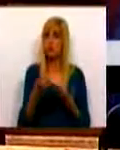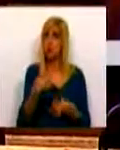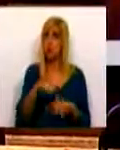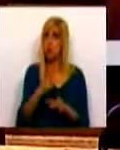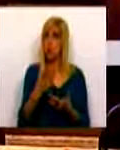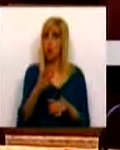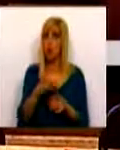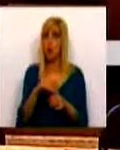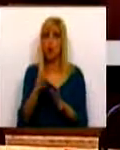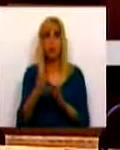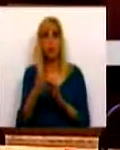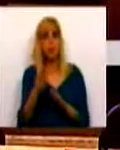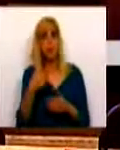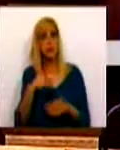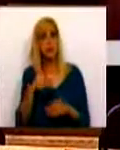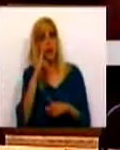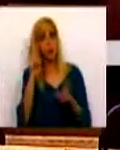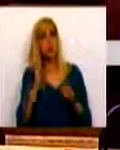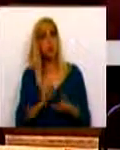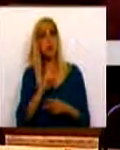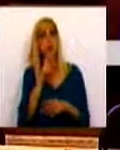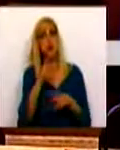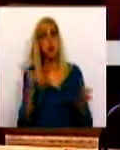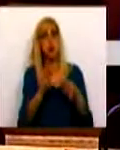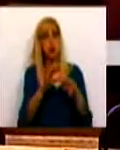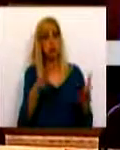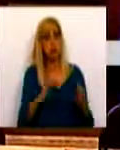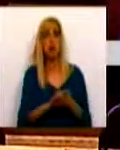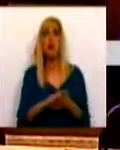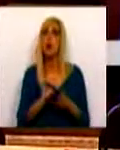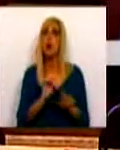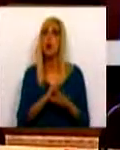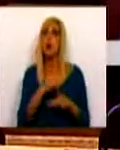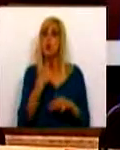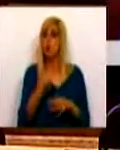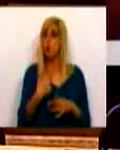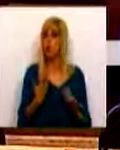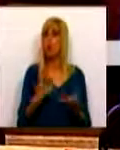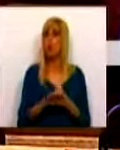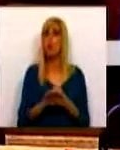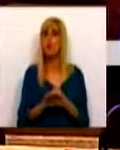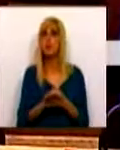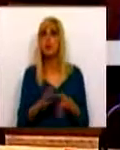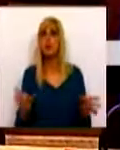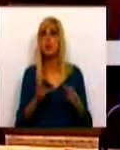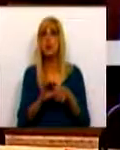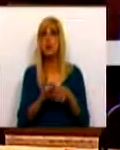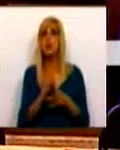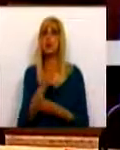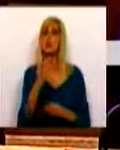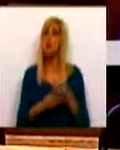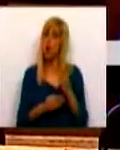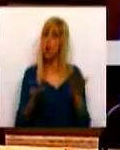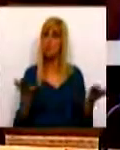que rapidamente encontraremos uma resposta para isso. Outra questão que me foi colocada aqui tem a ver com os senhores advogados